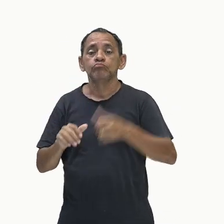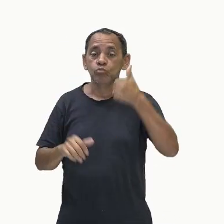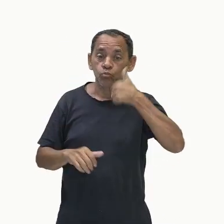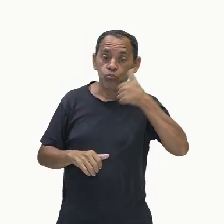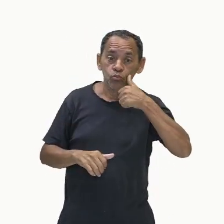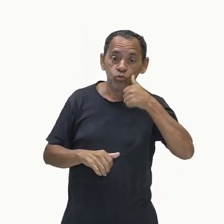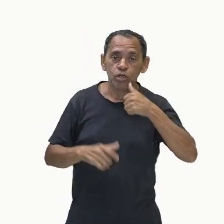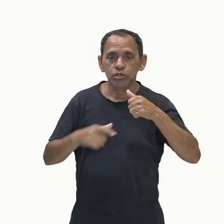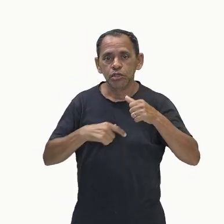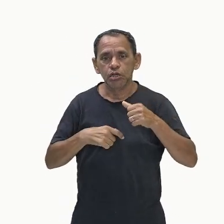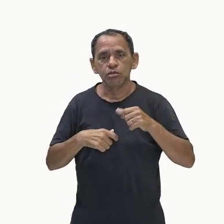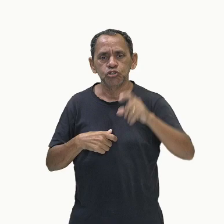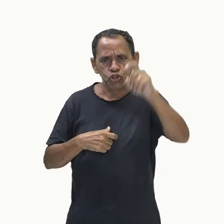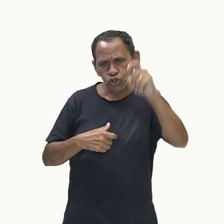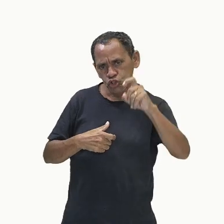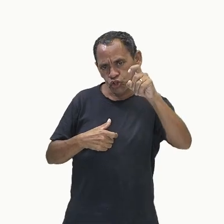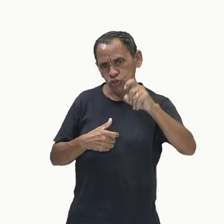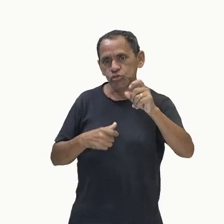cromossomos XX.